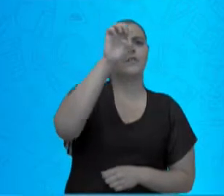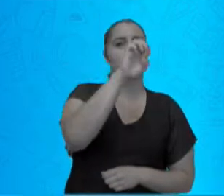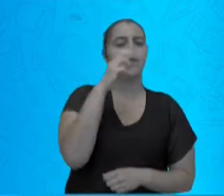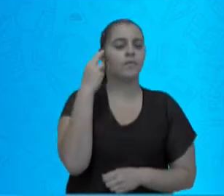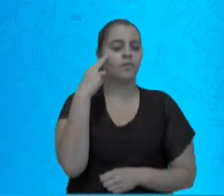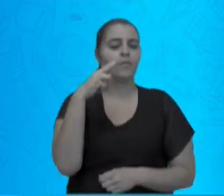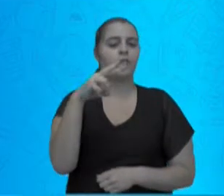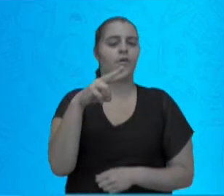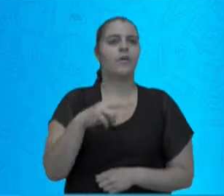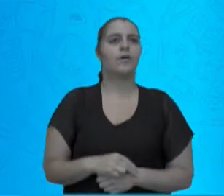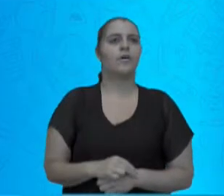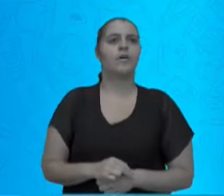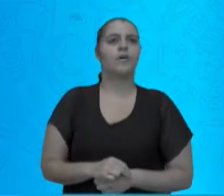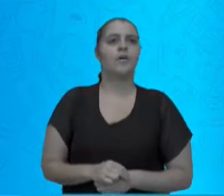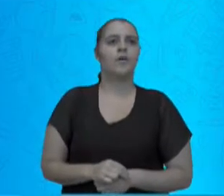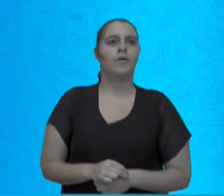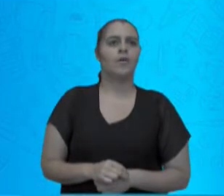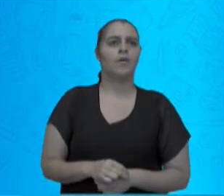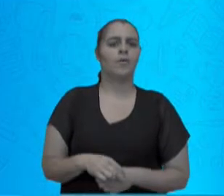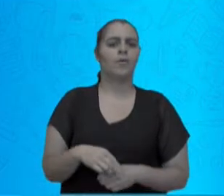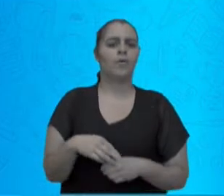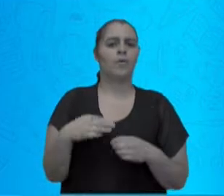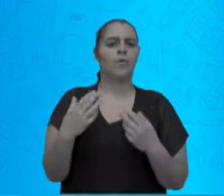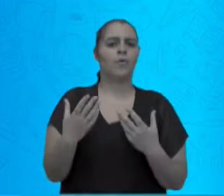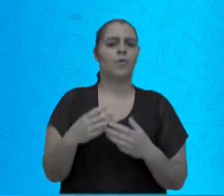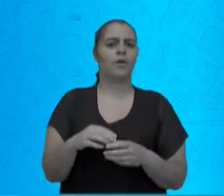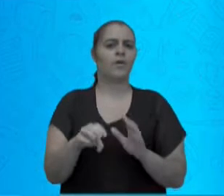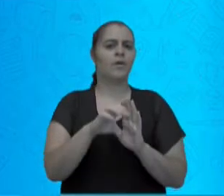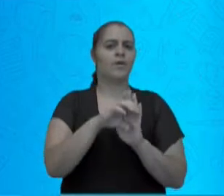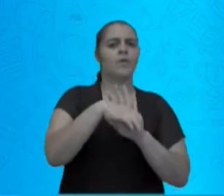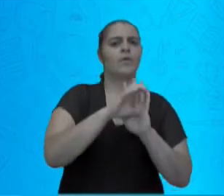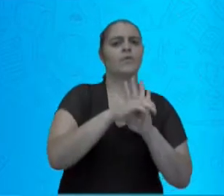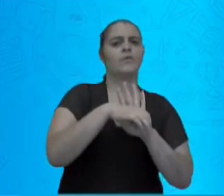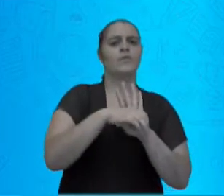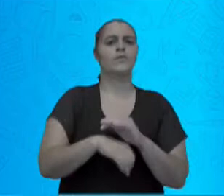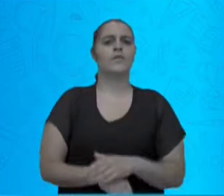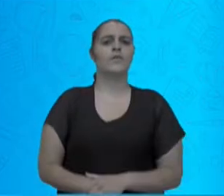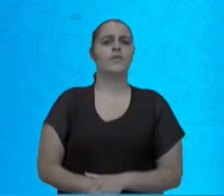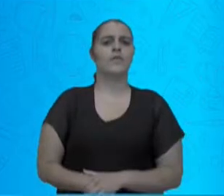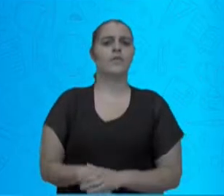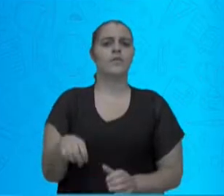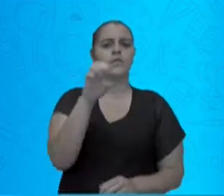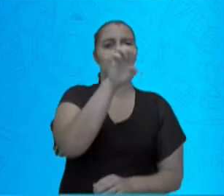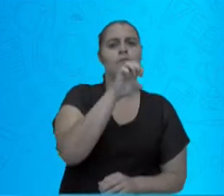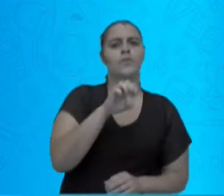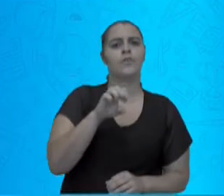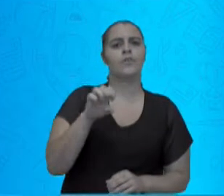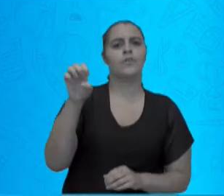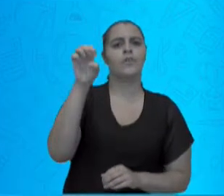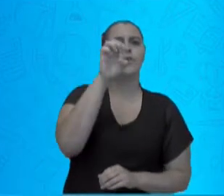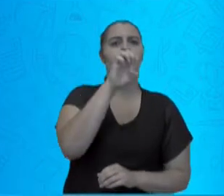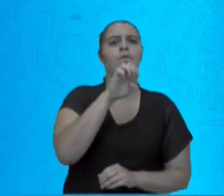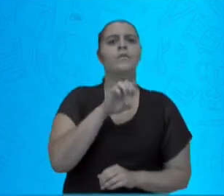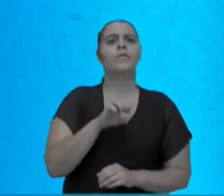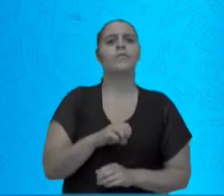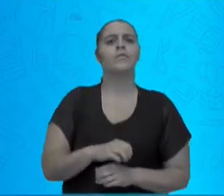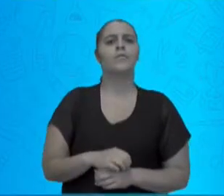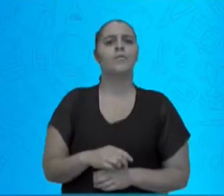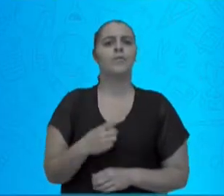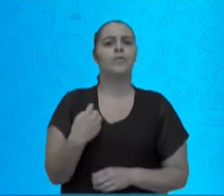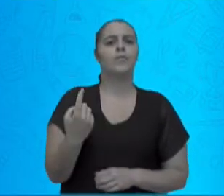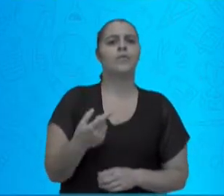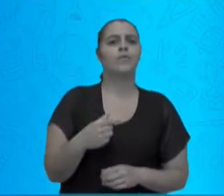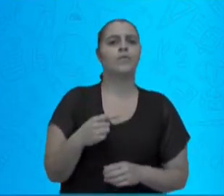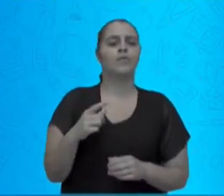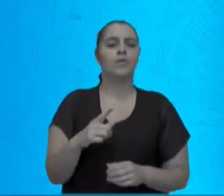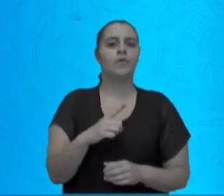ver aqui sobre qual é o conceito, de Estado. Nós temos